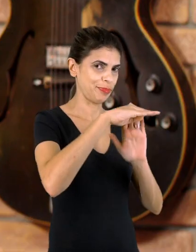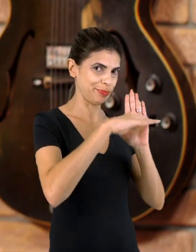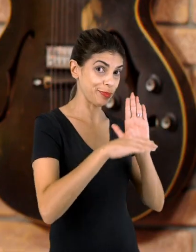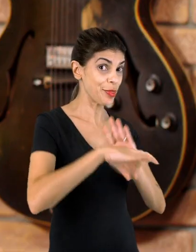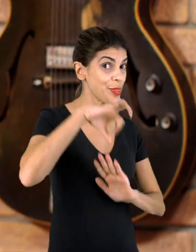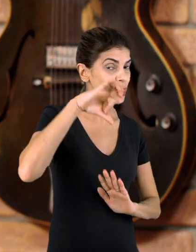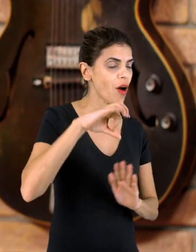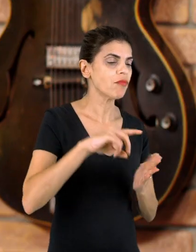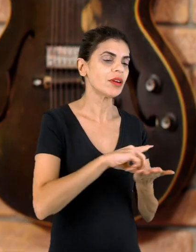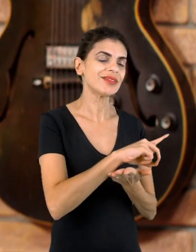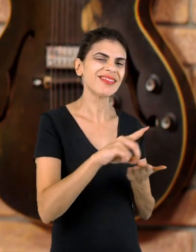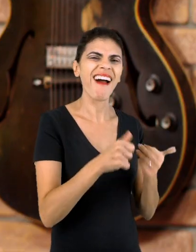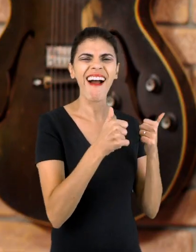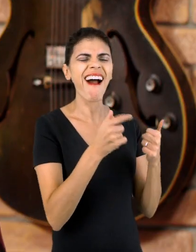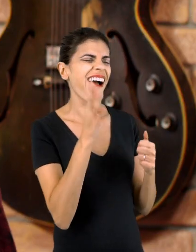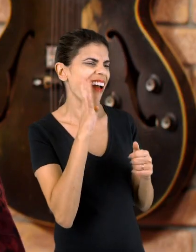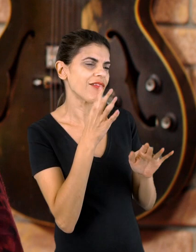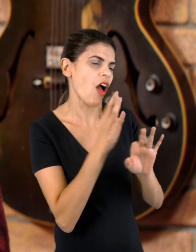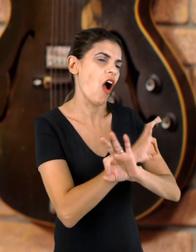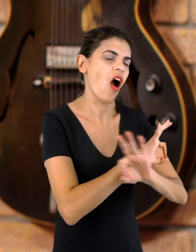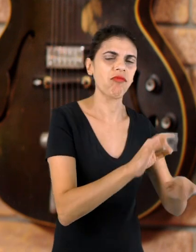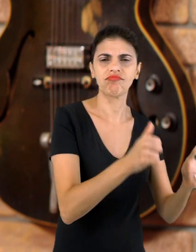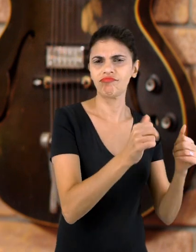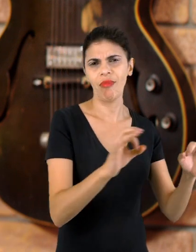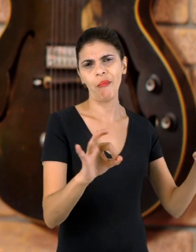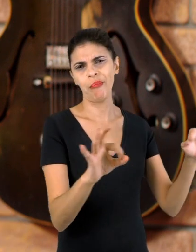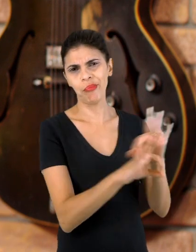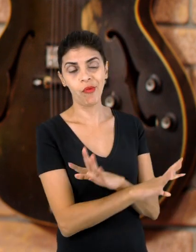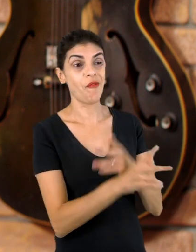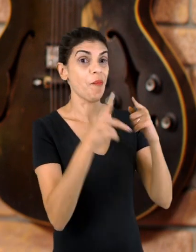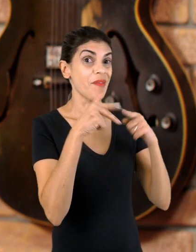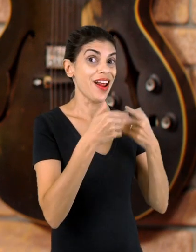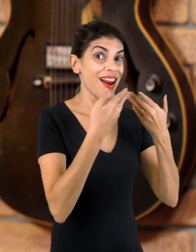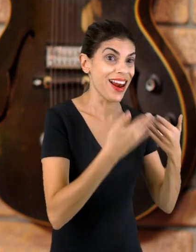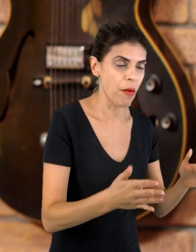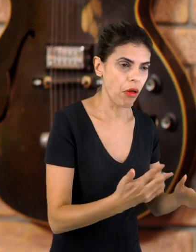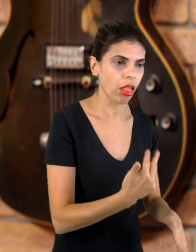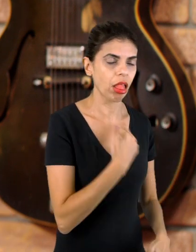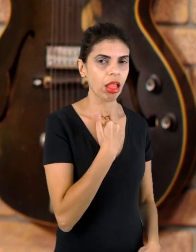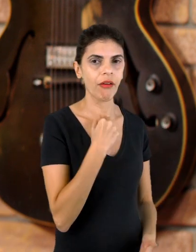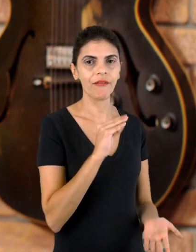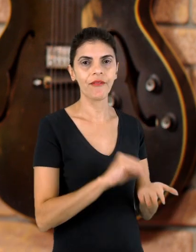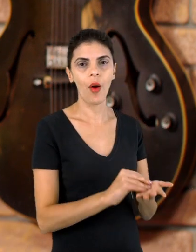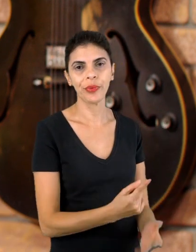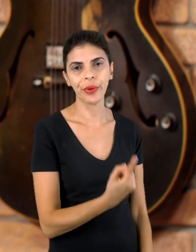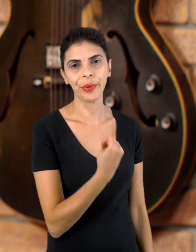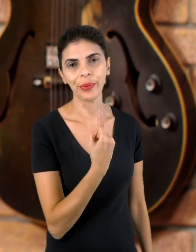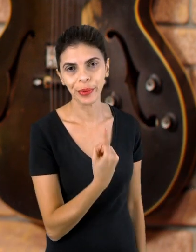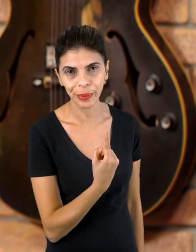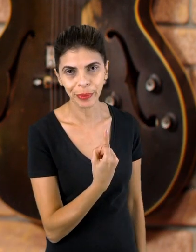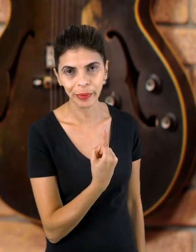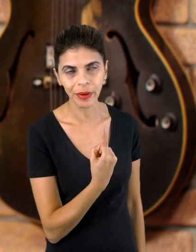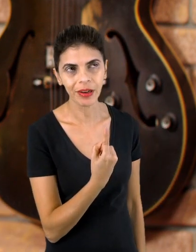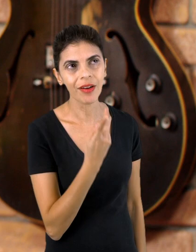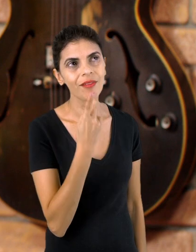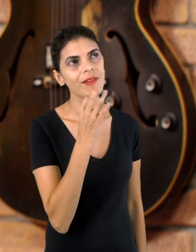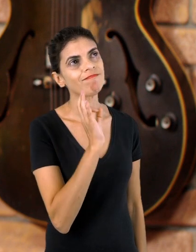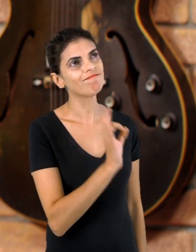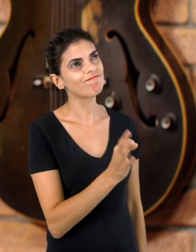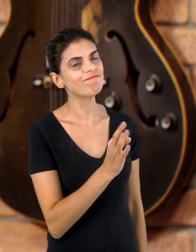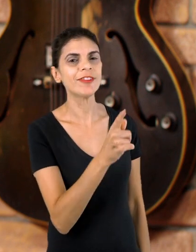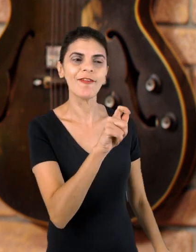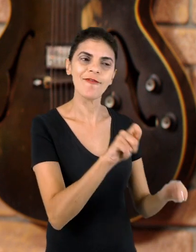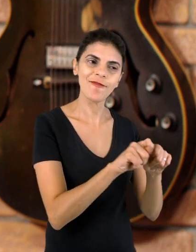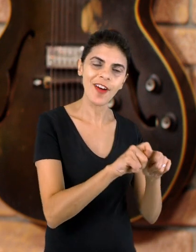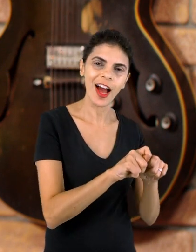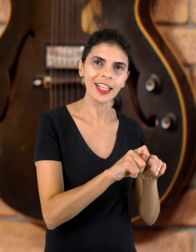programado 9. E a gente encerrou o disco. Ah, legal, tá ótimo. Tá tudo pronto, vamos lançar. Aí foi, peraí, tá faltando uma.